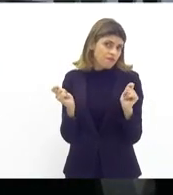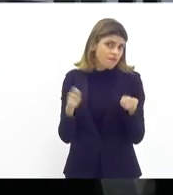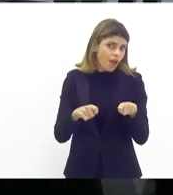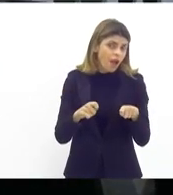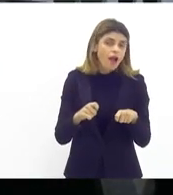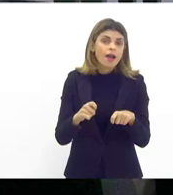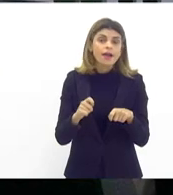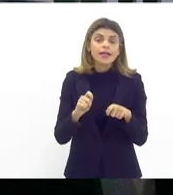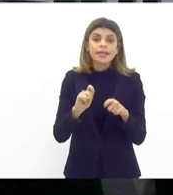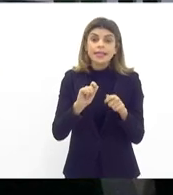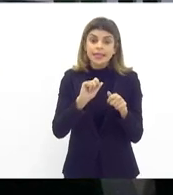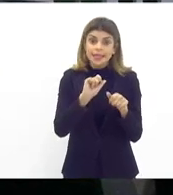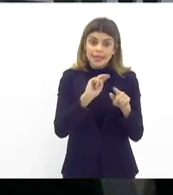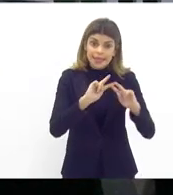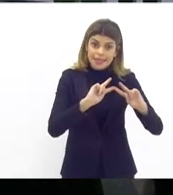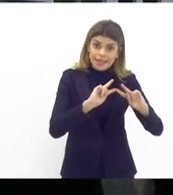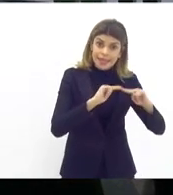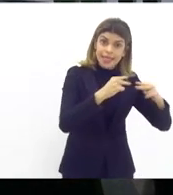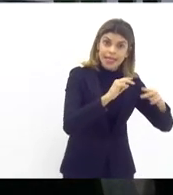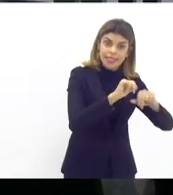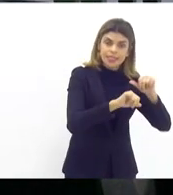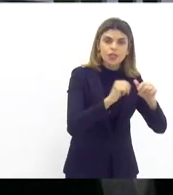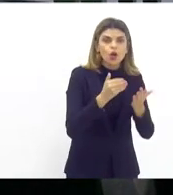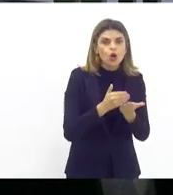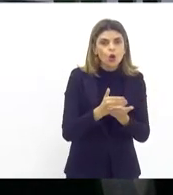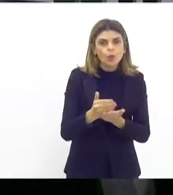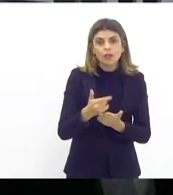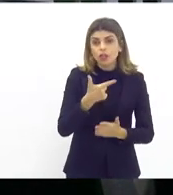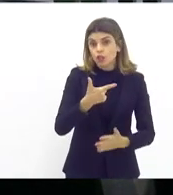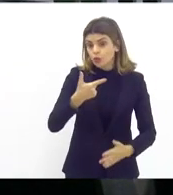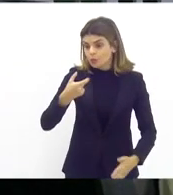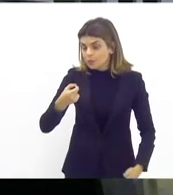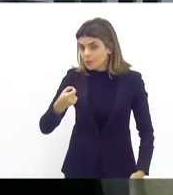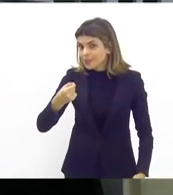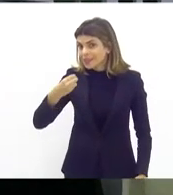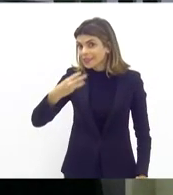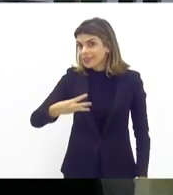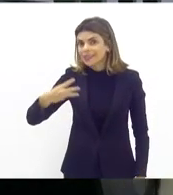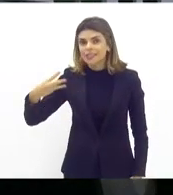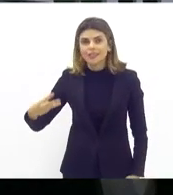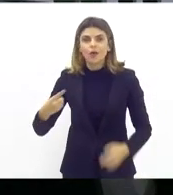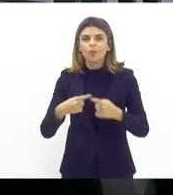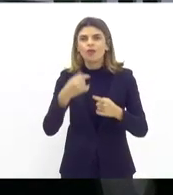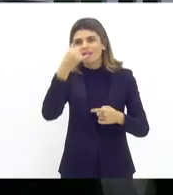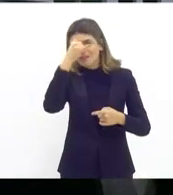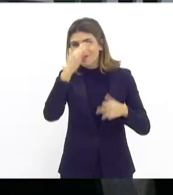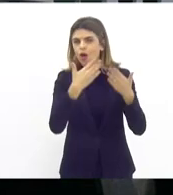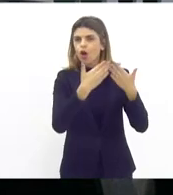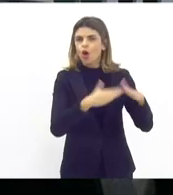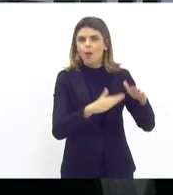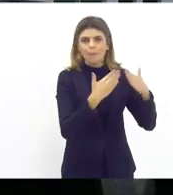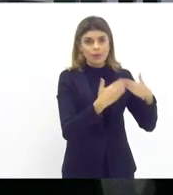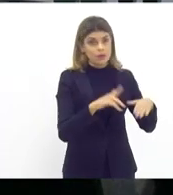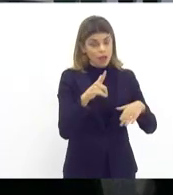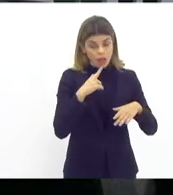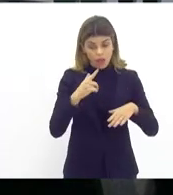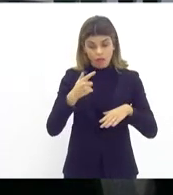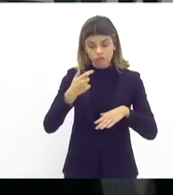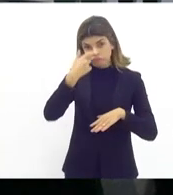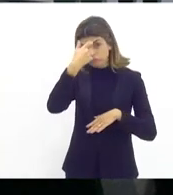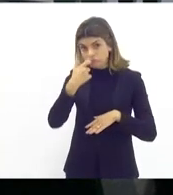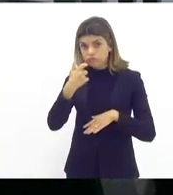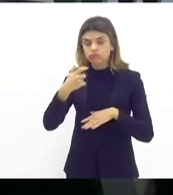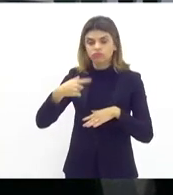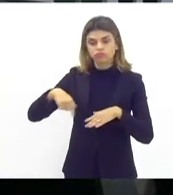a transição do dual só começar em 2033, para não ter esse fundo de compensação. Essa é uma posição dos estados.